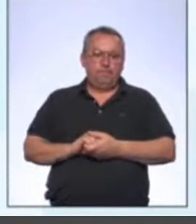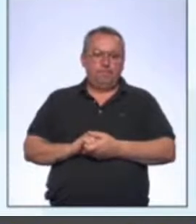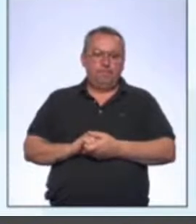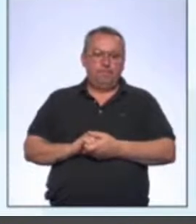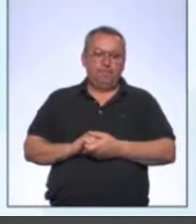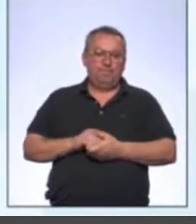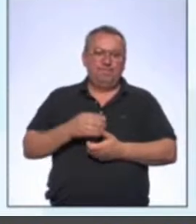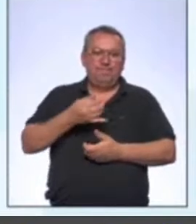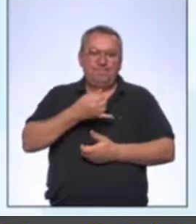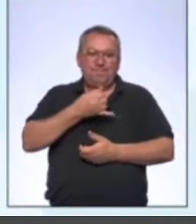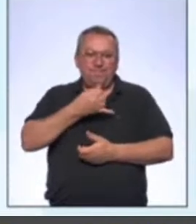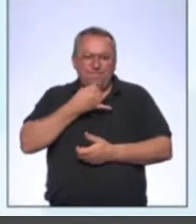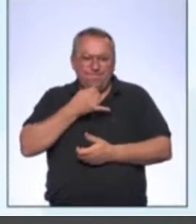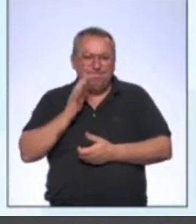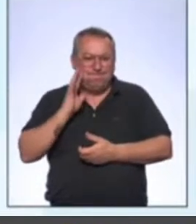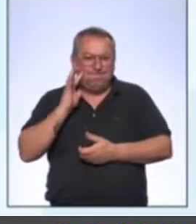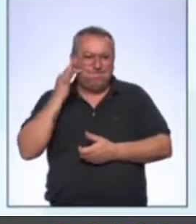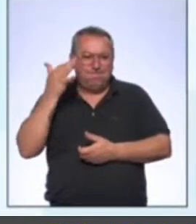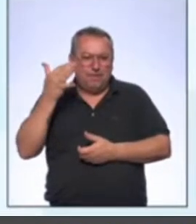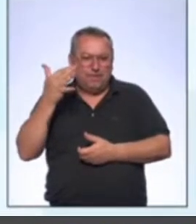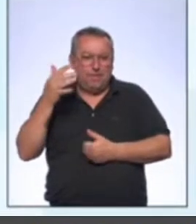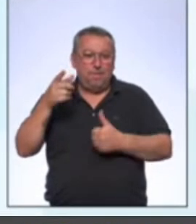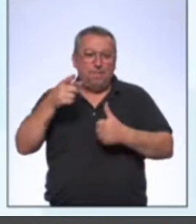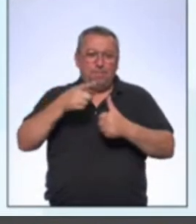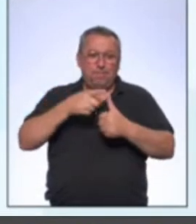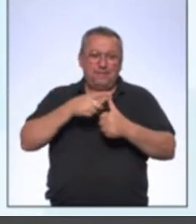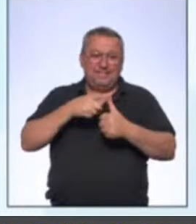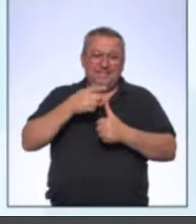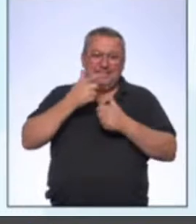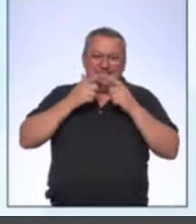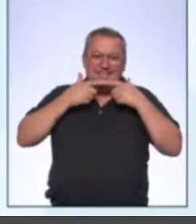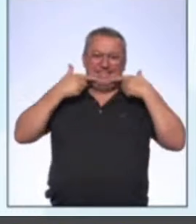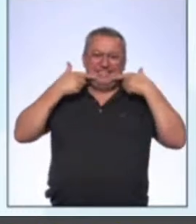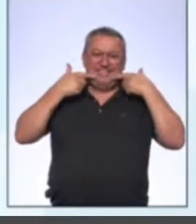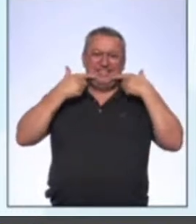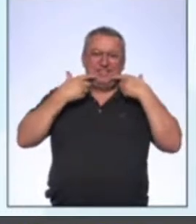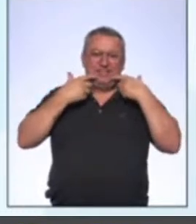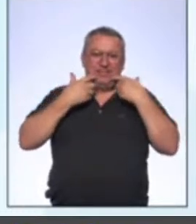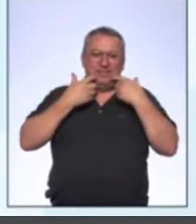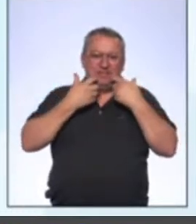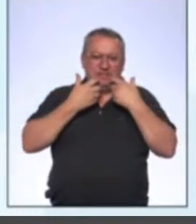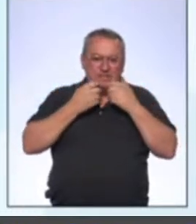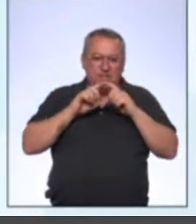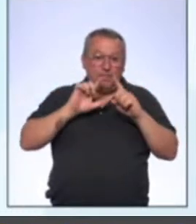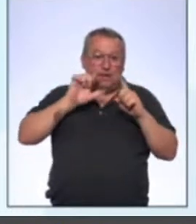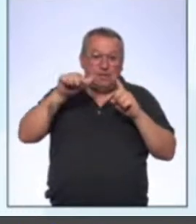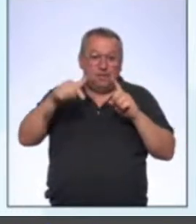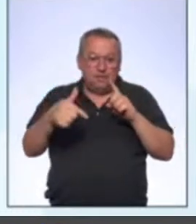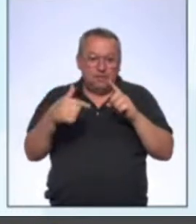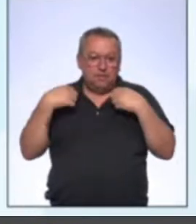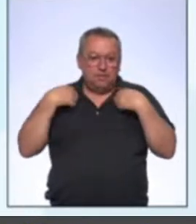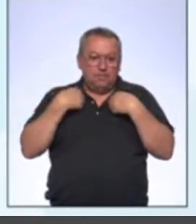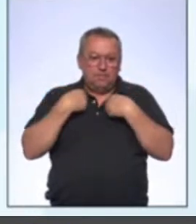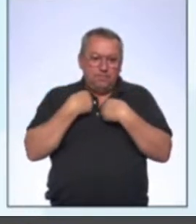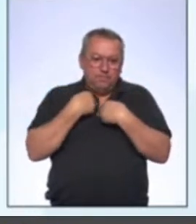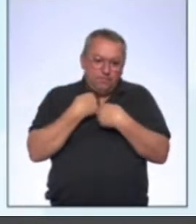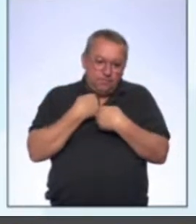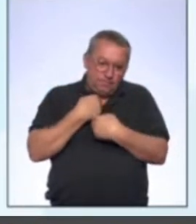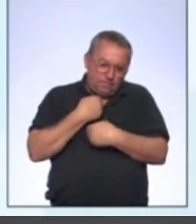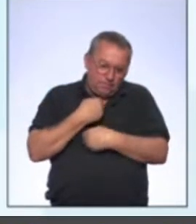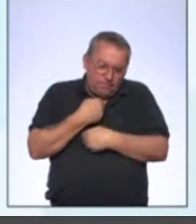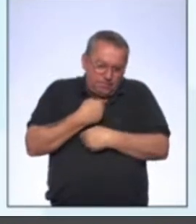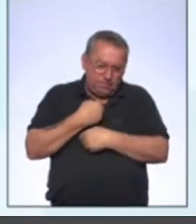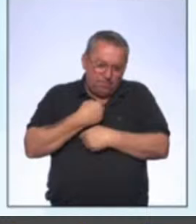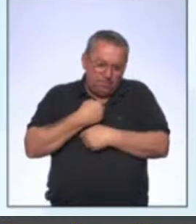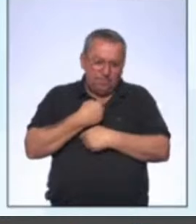Foi uma triste constatação. Primeiro, deixou de sorrir. Mas depois, encolheu os ombros num gesto de